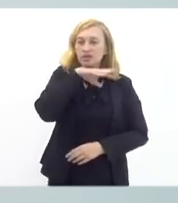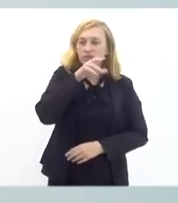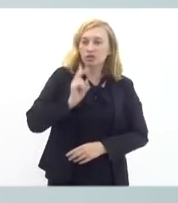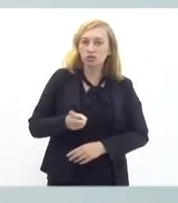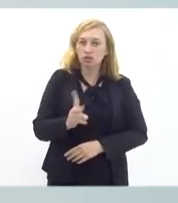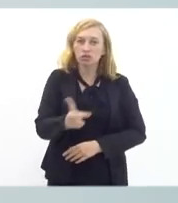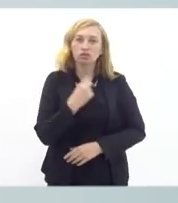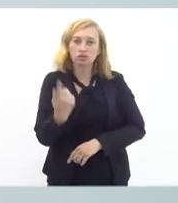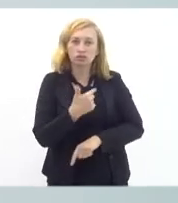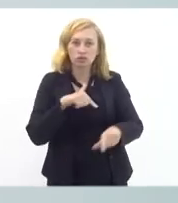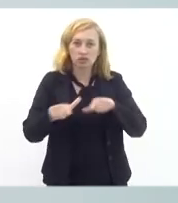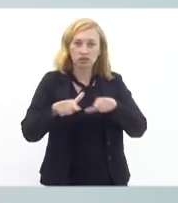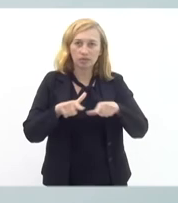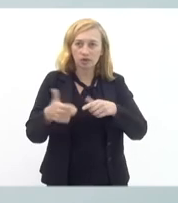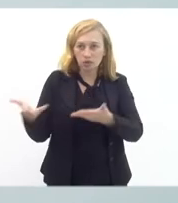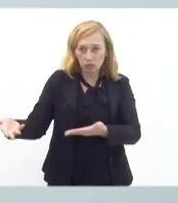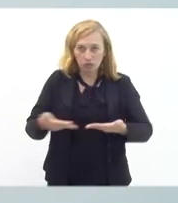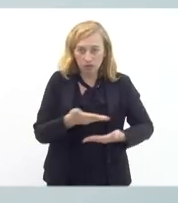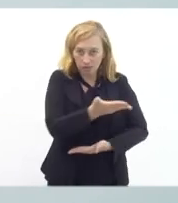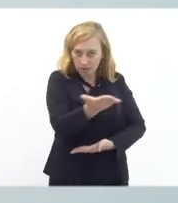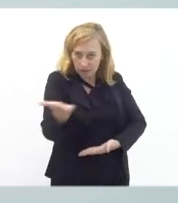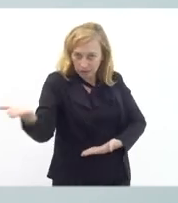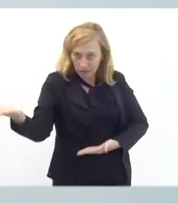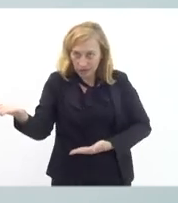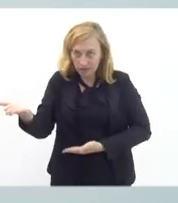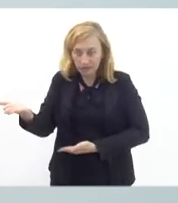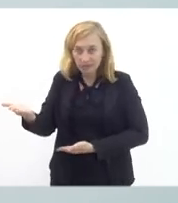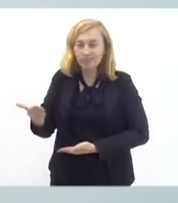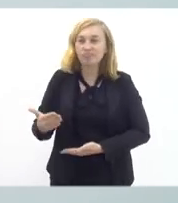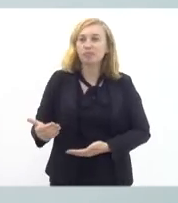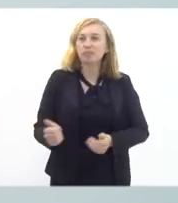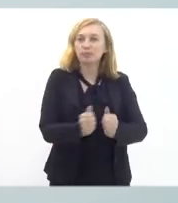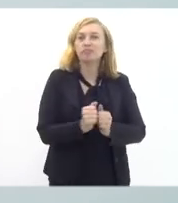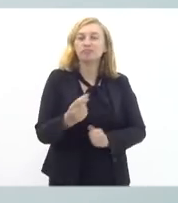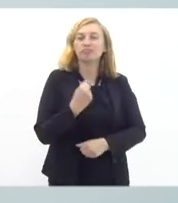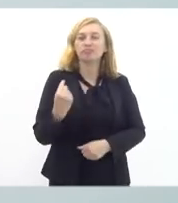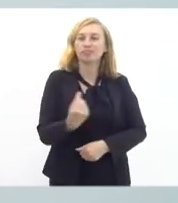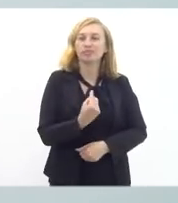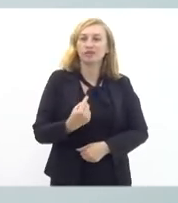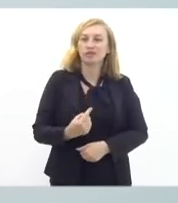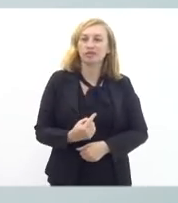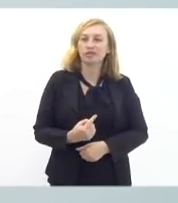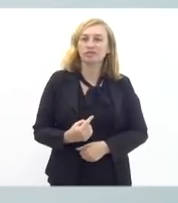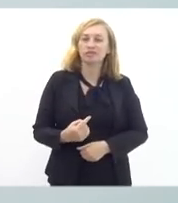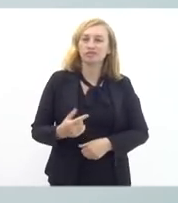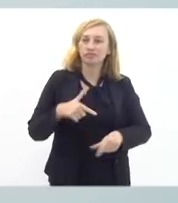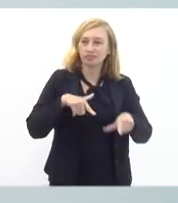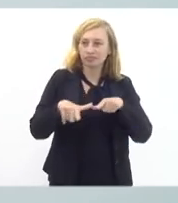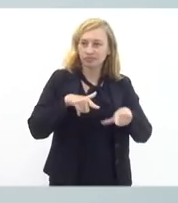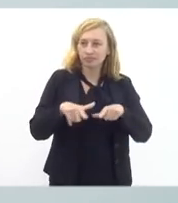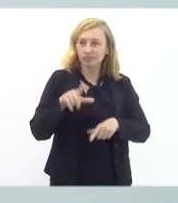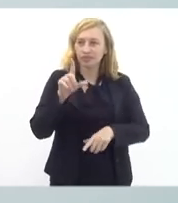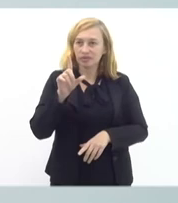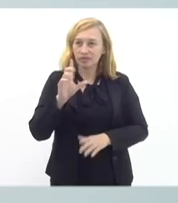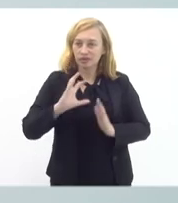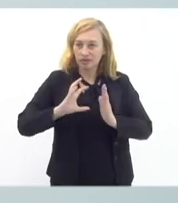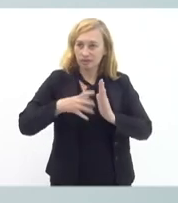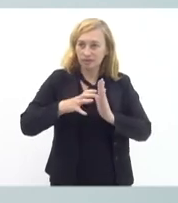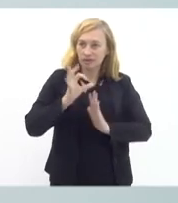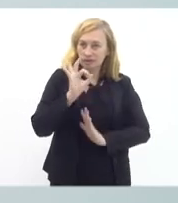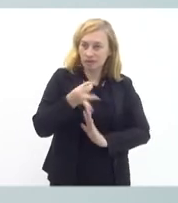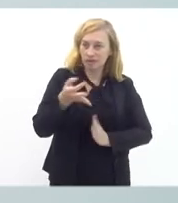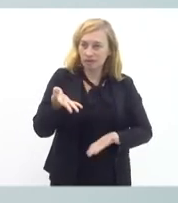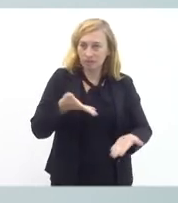Continuando o nosso trabalho, e convido a todos vocês para participarem junto conosco. Nosso mandato é, de fato,